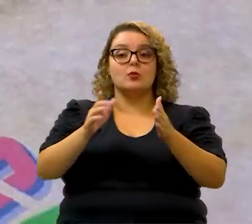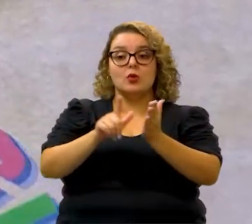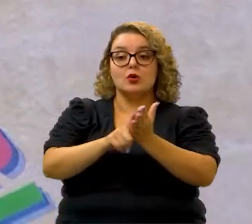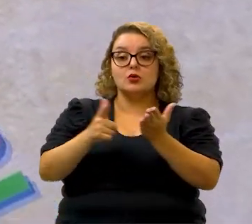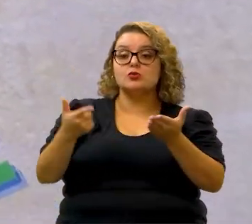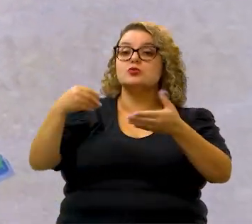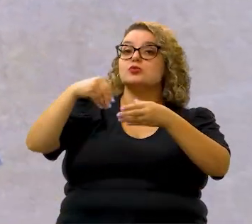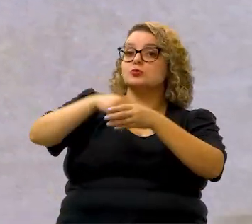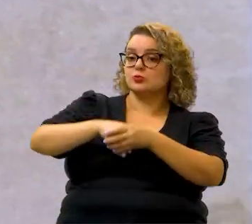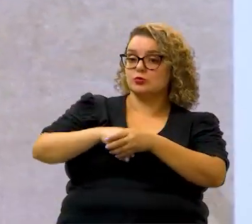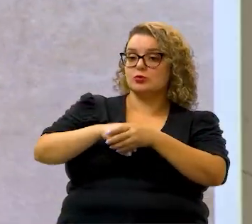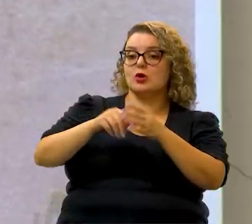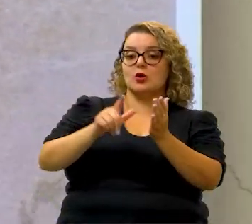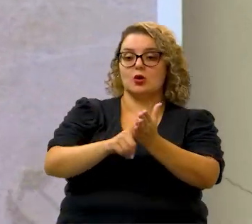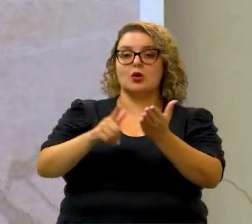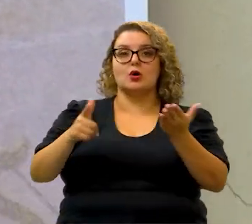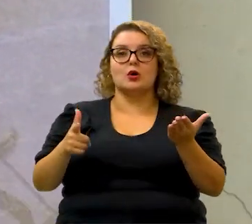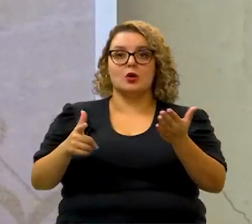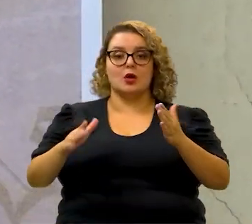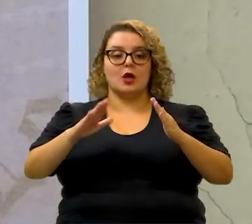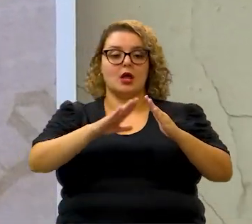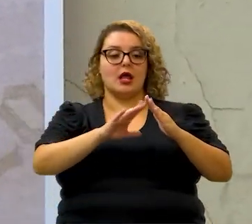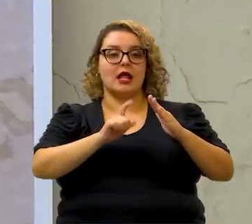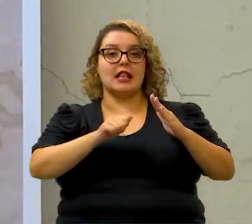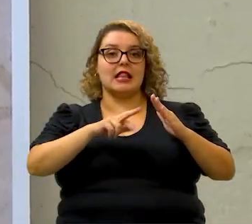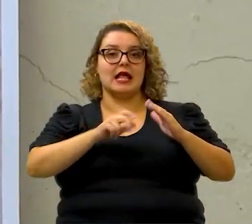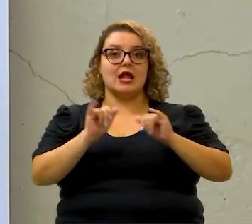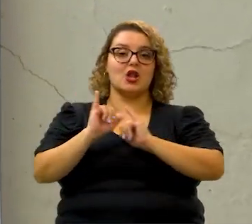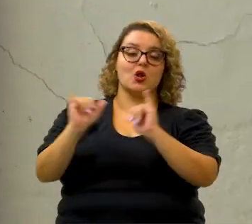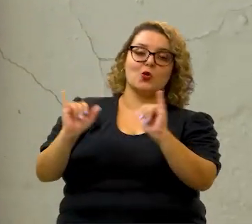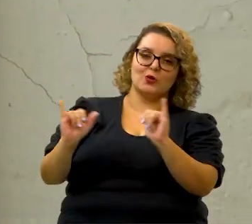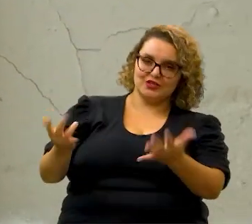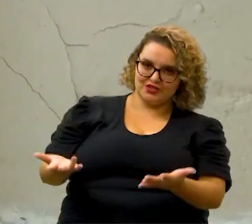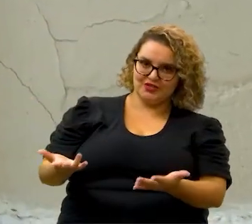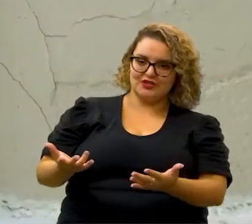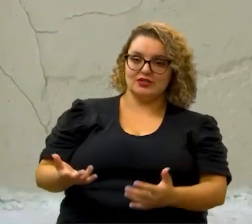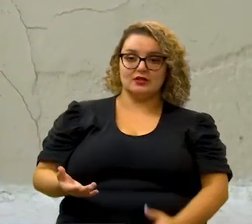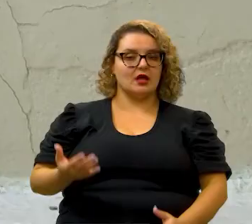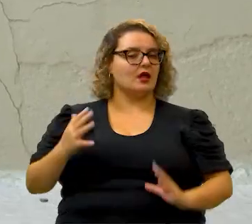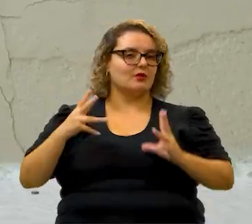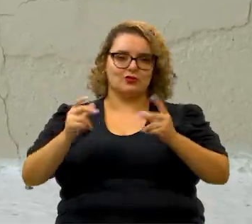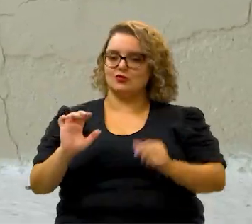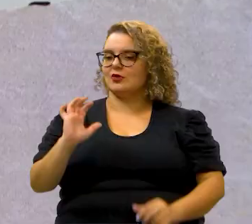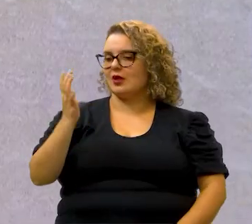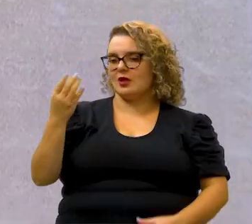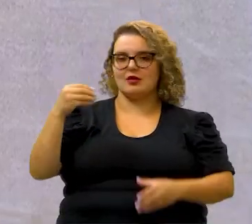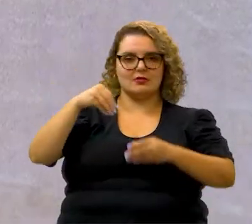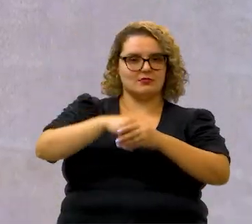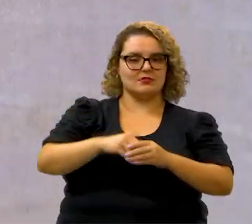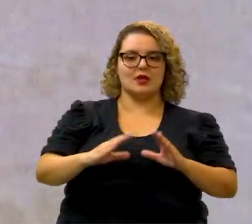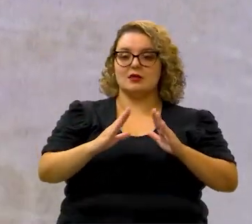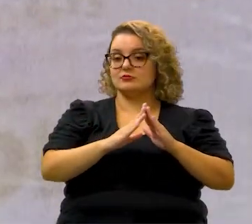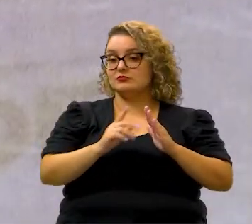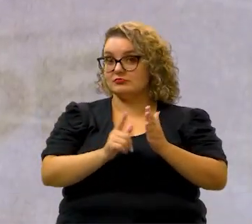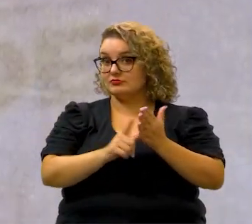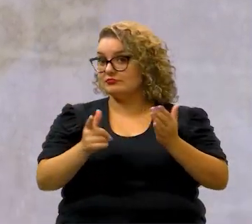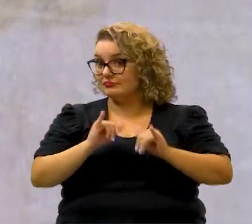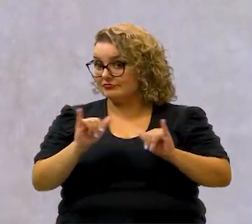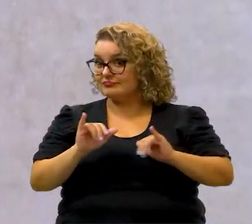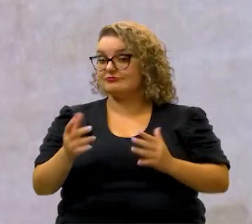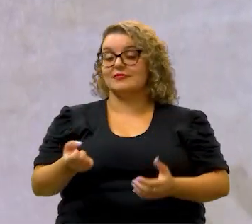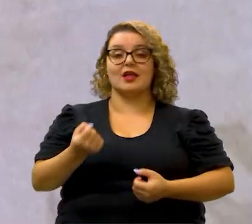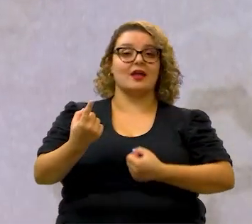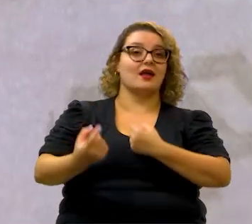a gente tem uma produção de um jornal interno que chama Jornal Lar onde eles colocam as notícias que acontecem aqui dentro